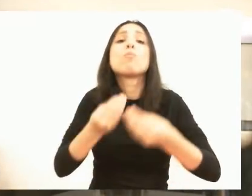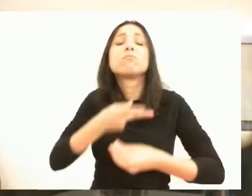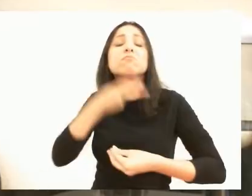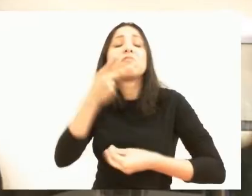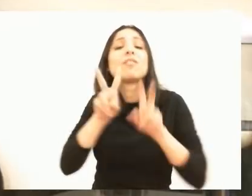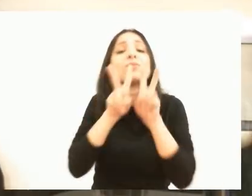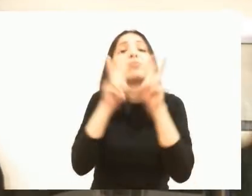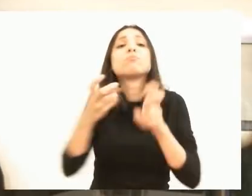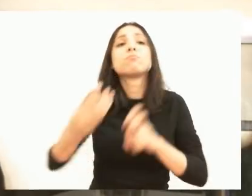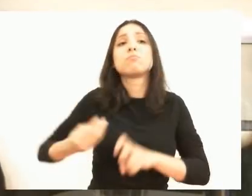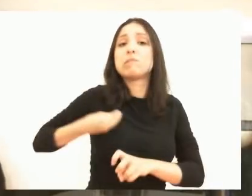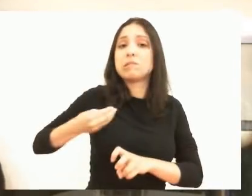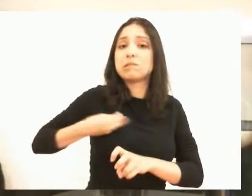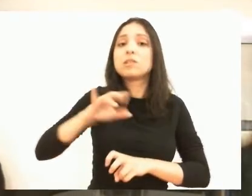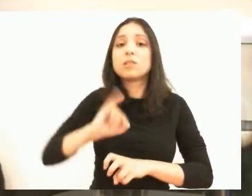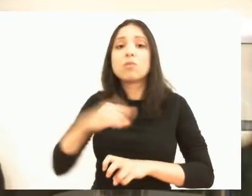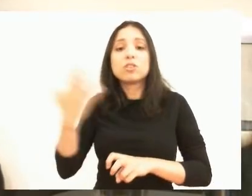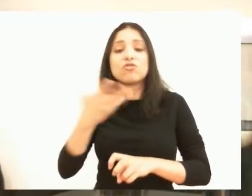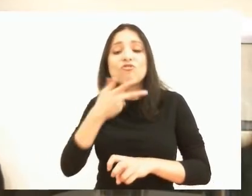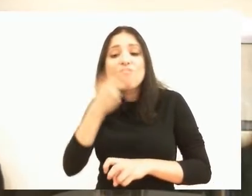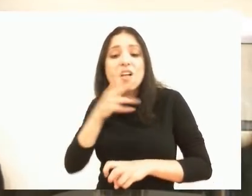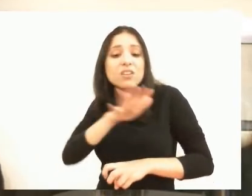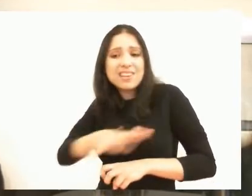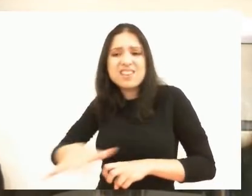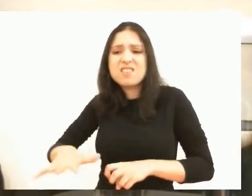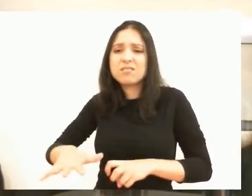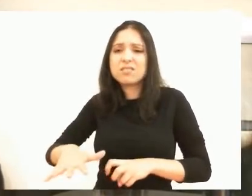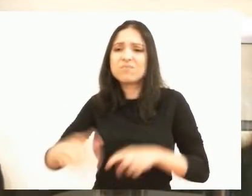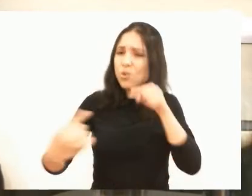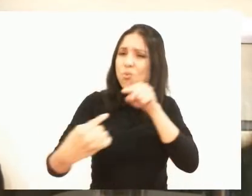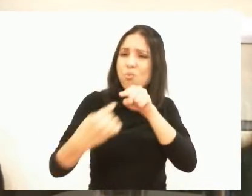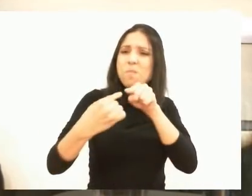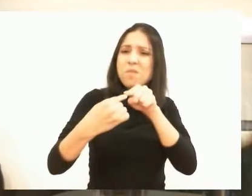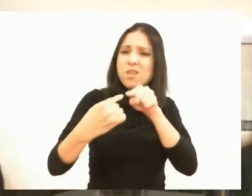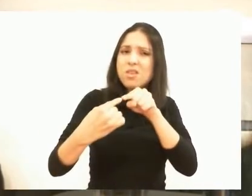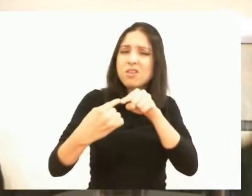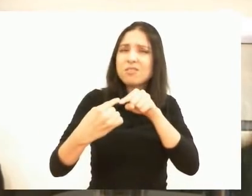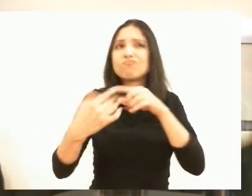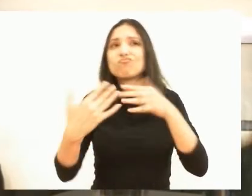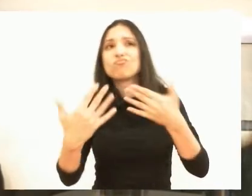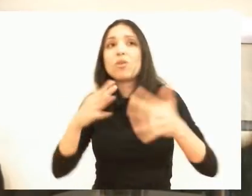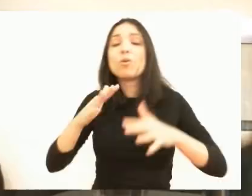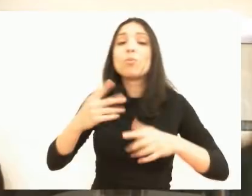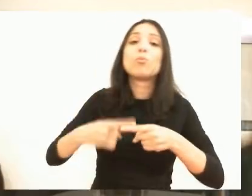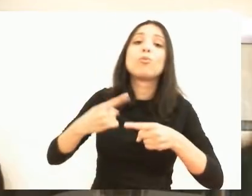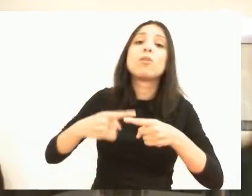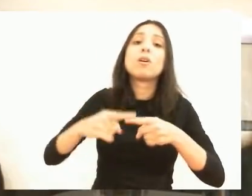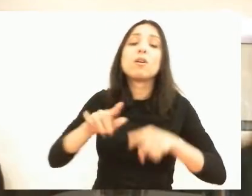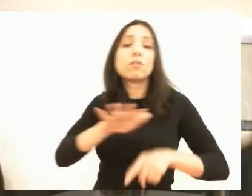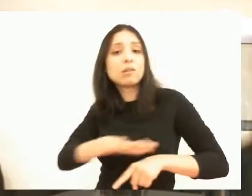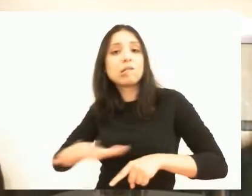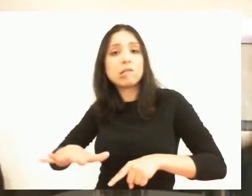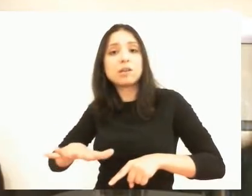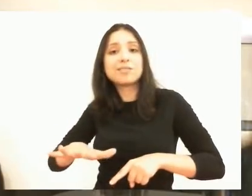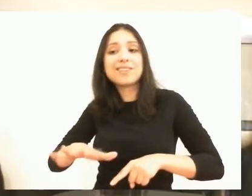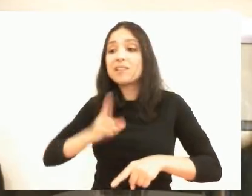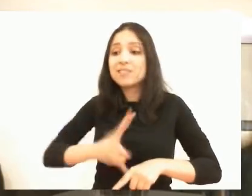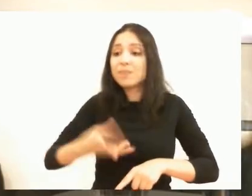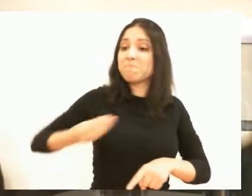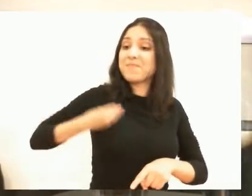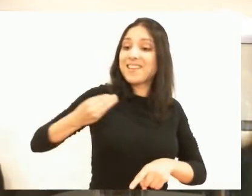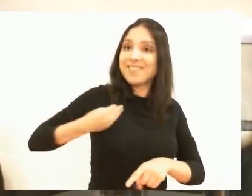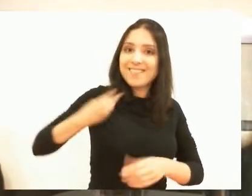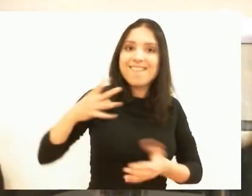presença quando a gente está falando de criança porque a criança ela já é super presente